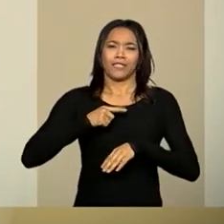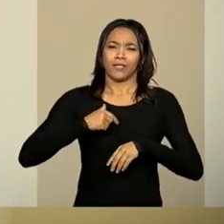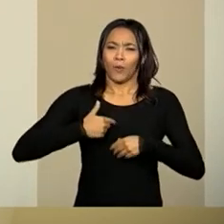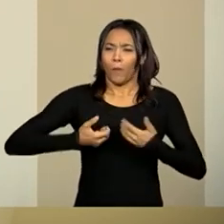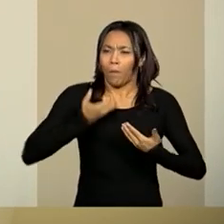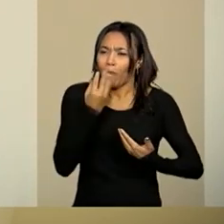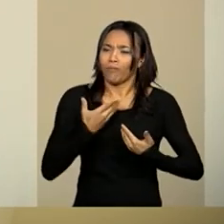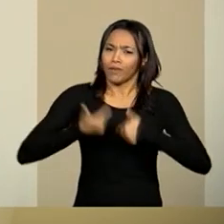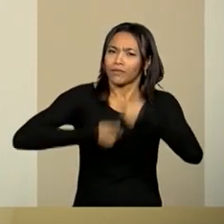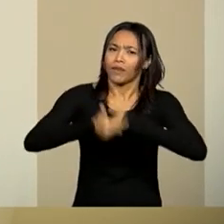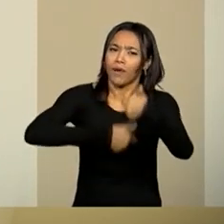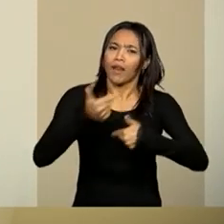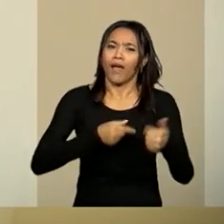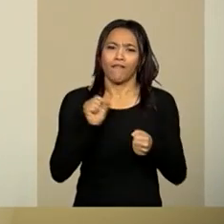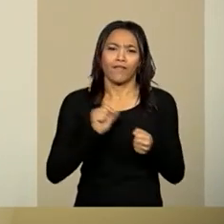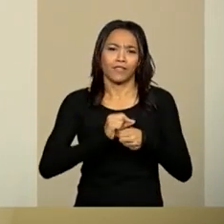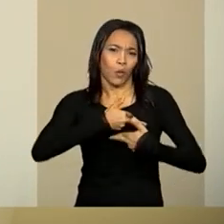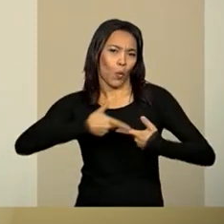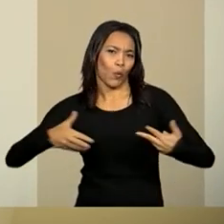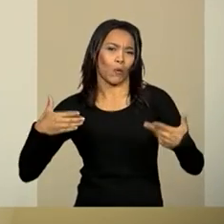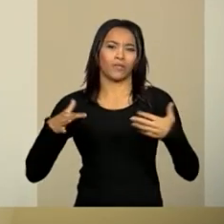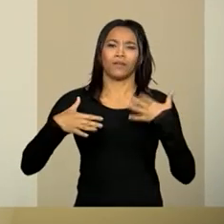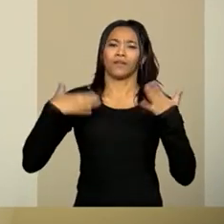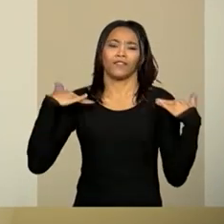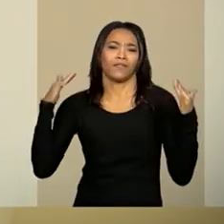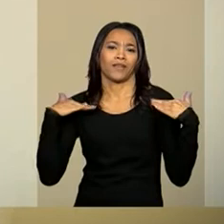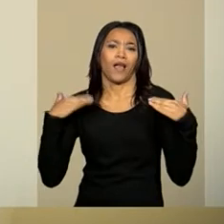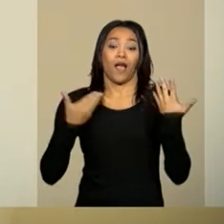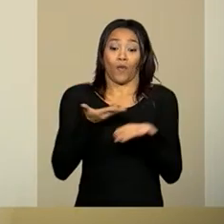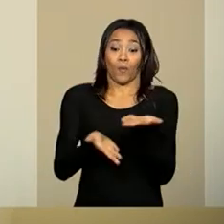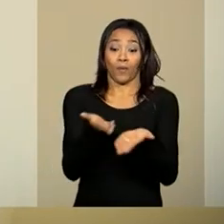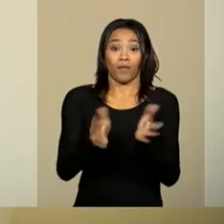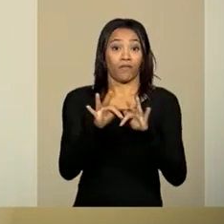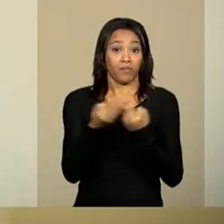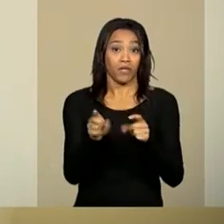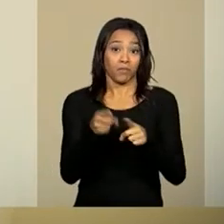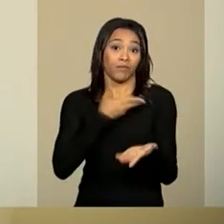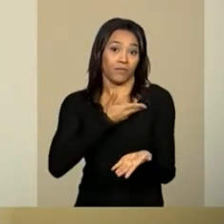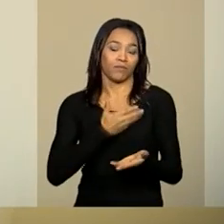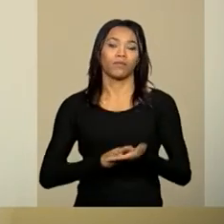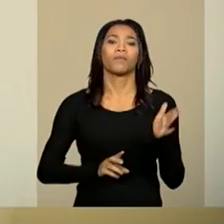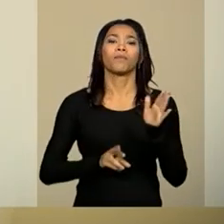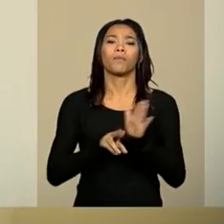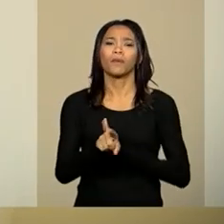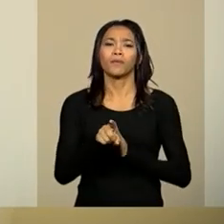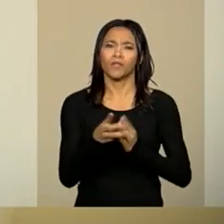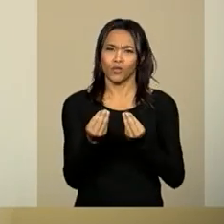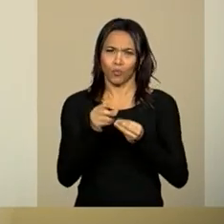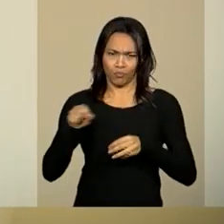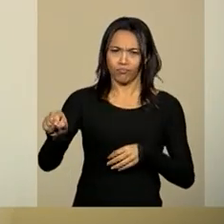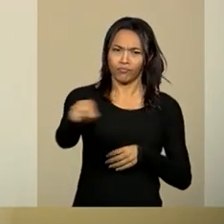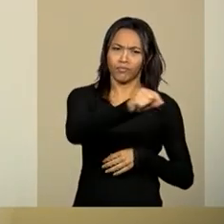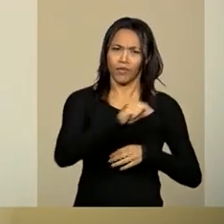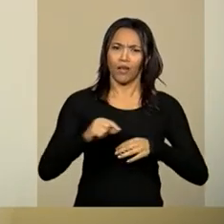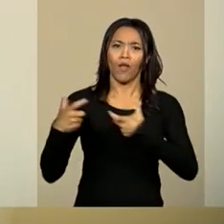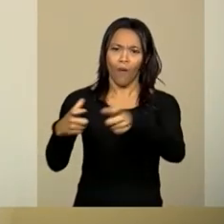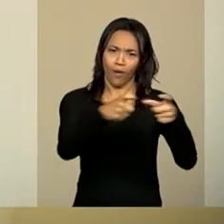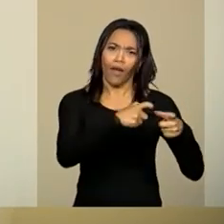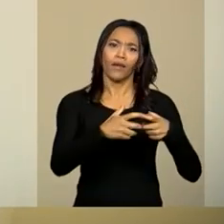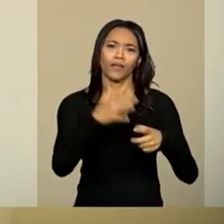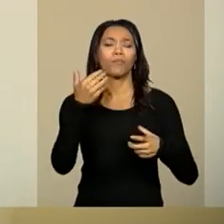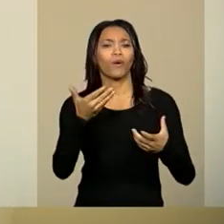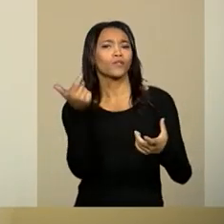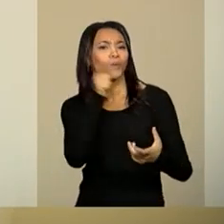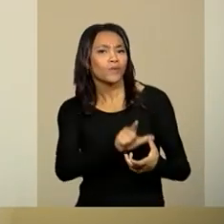para trabalhar produzir se a se dedicar à família e aos amigos então são muitos locais onde qualquer brasileiro